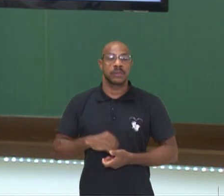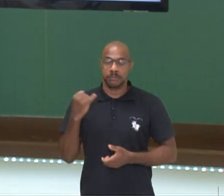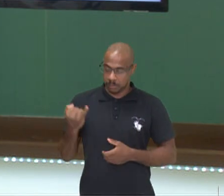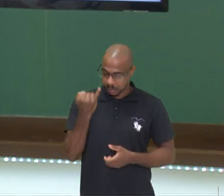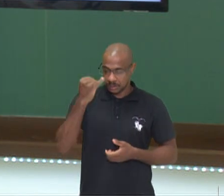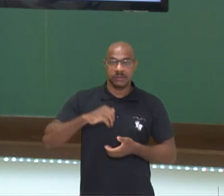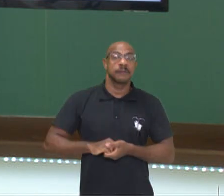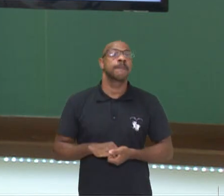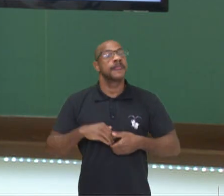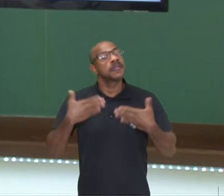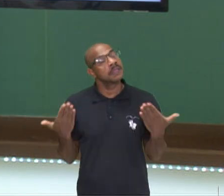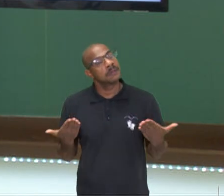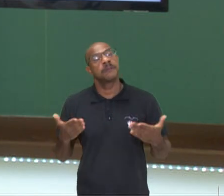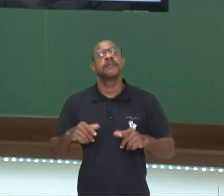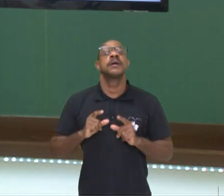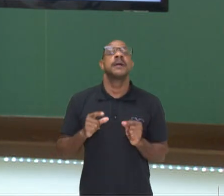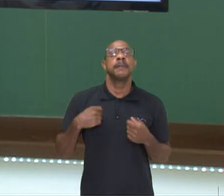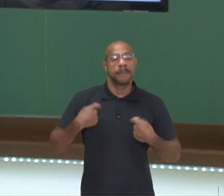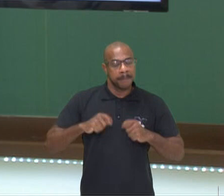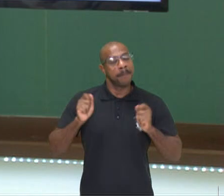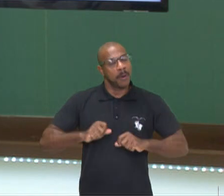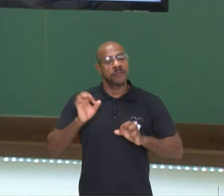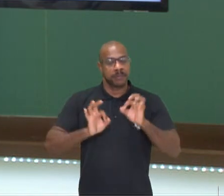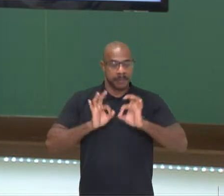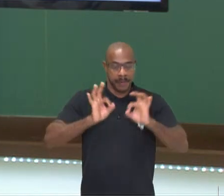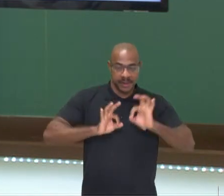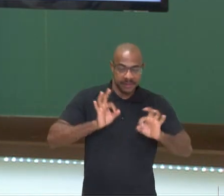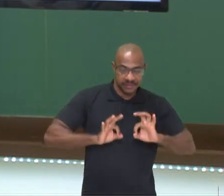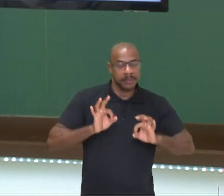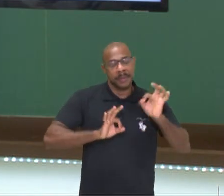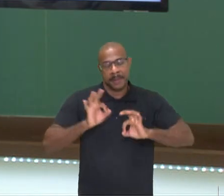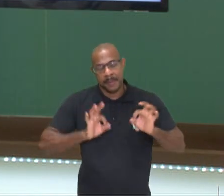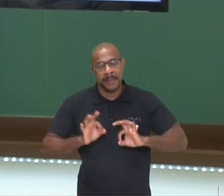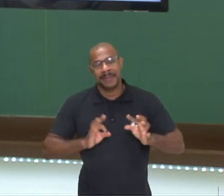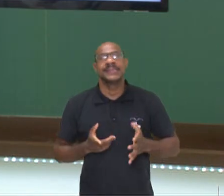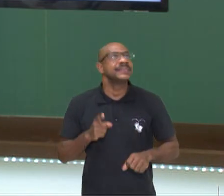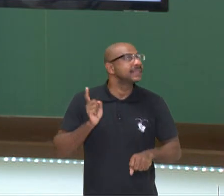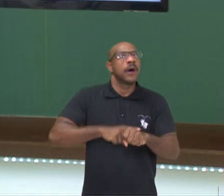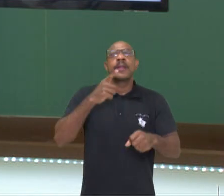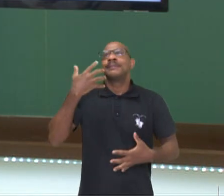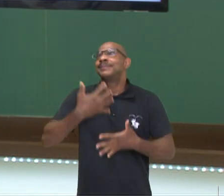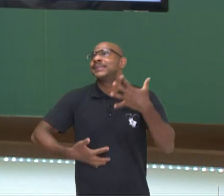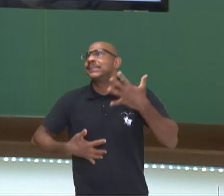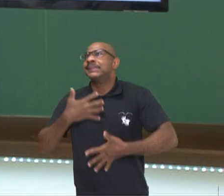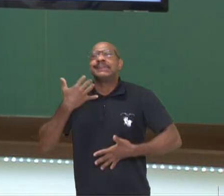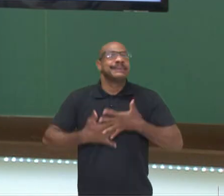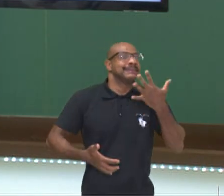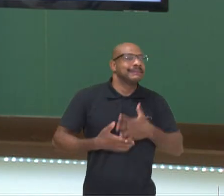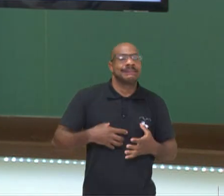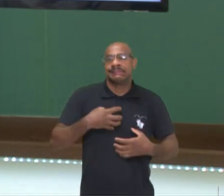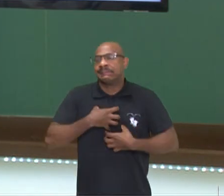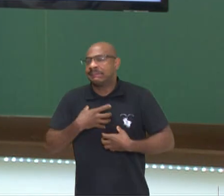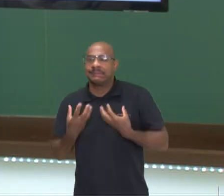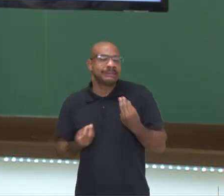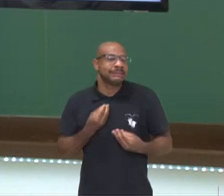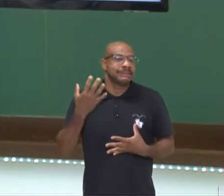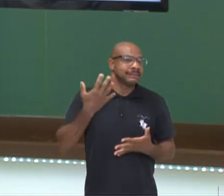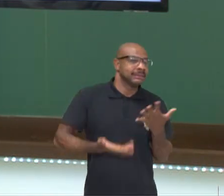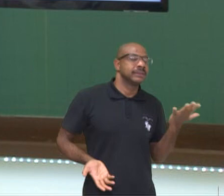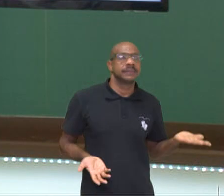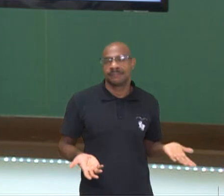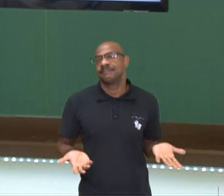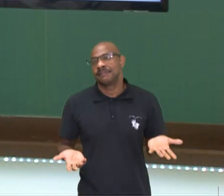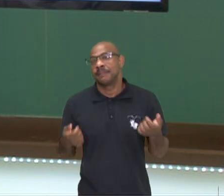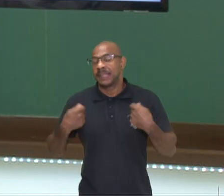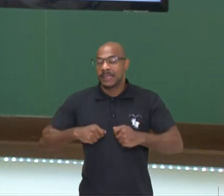importante claro que ele pode planejar planejar planejar e na hora acontecer alguma coisa não dá certo tá é mas aí